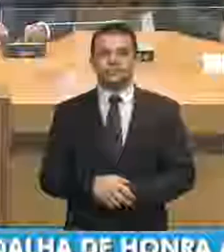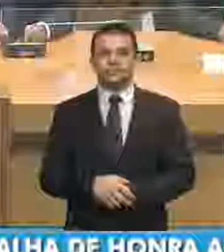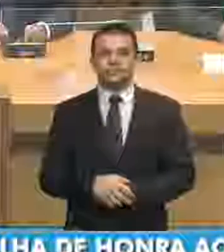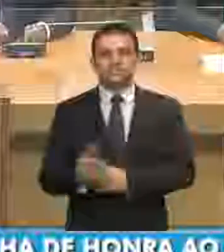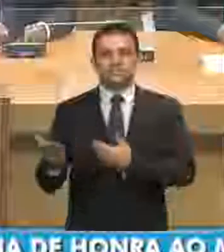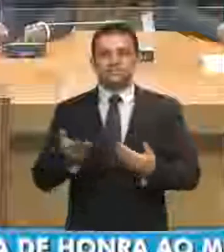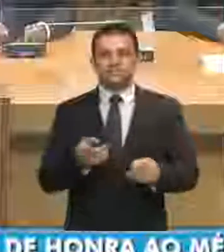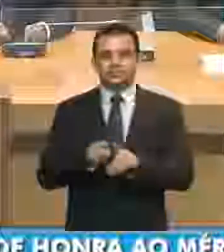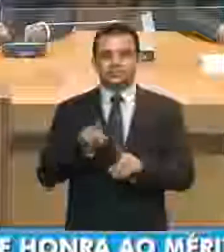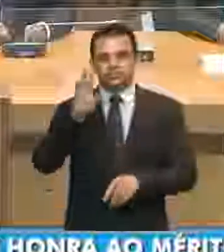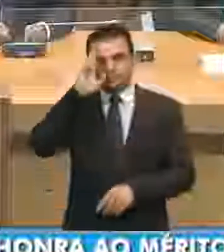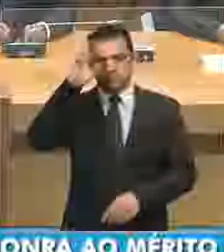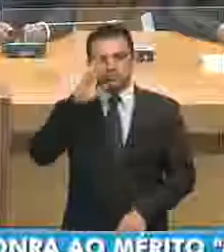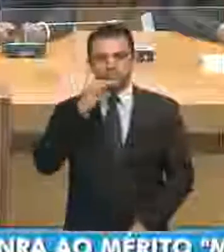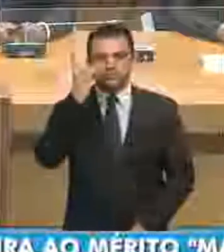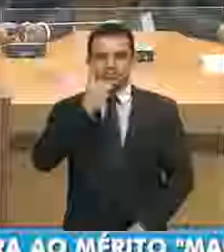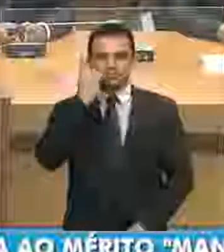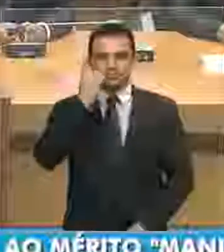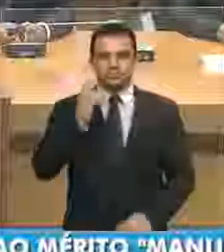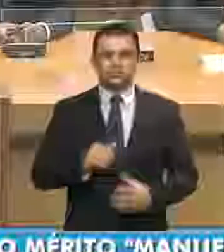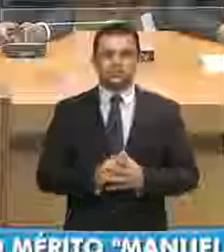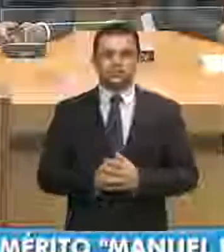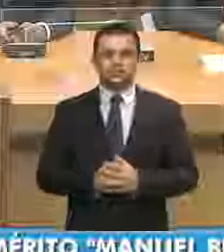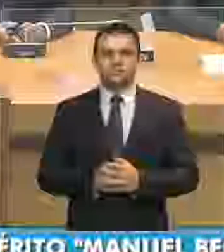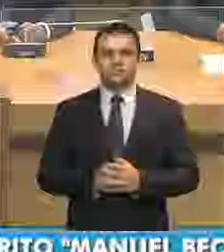Convidamos o nosso querido deputado